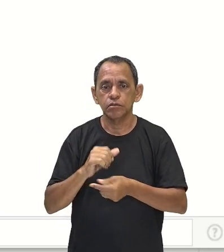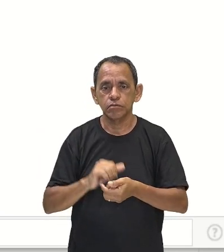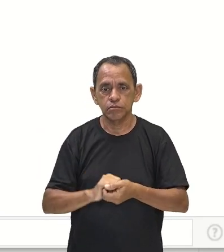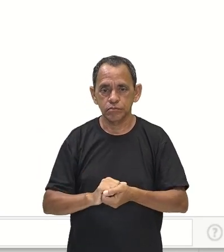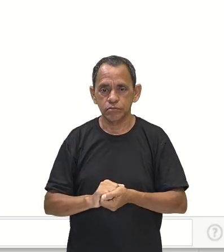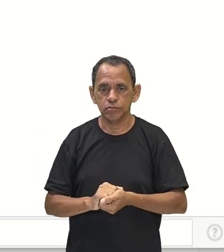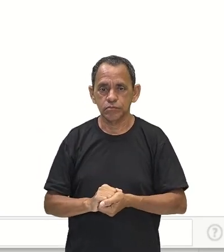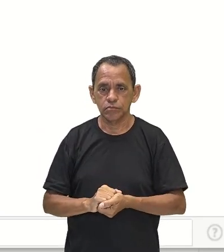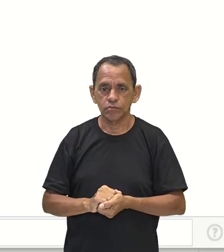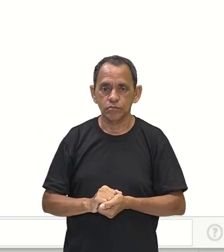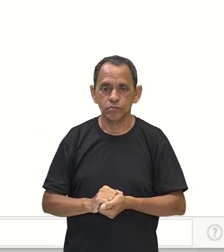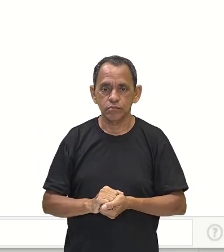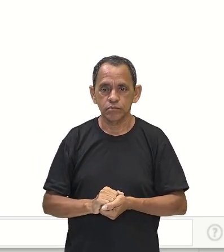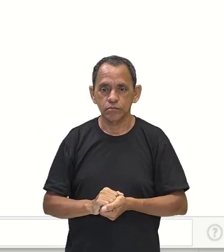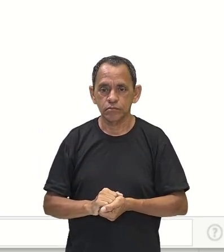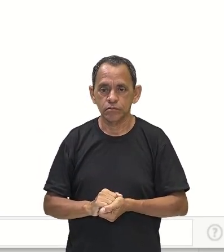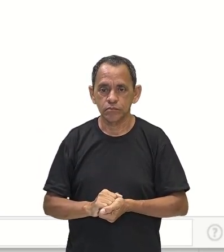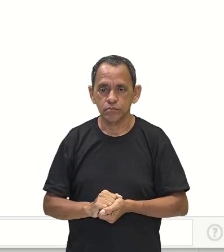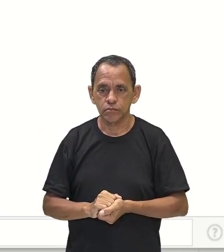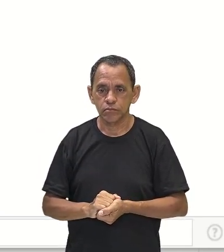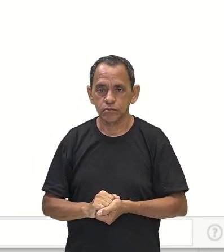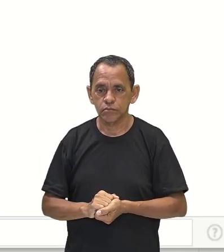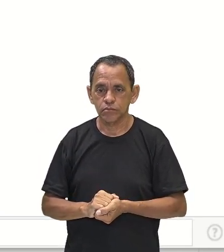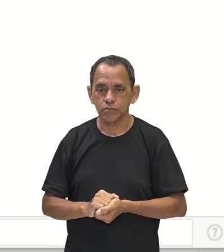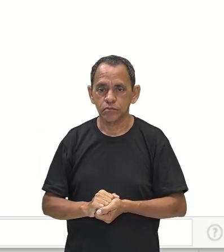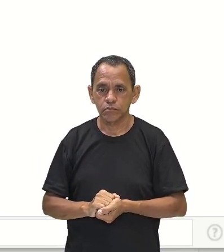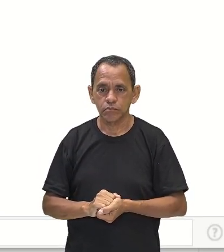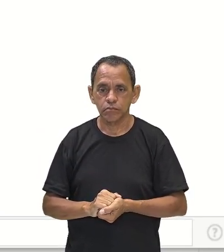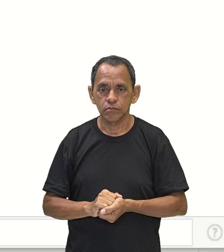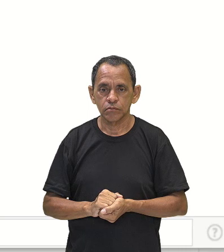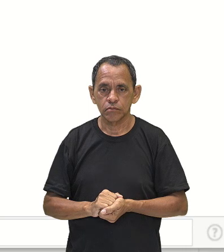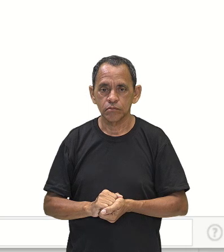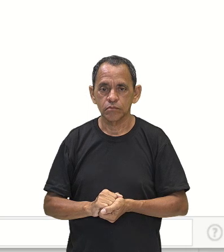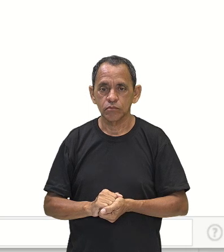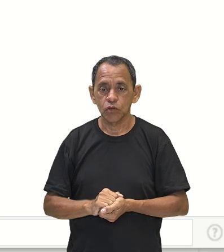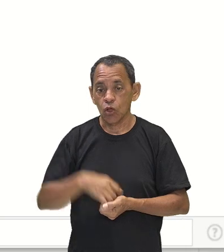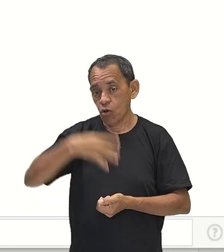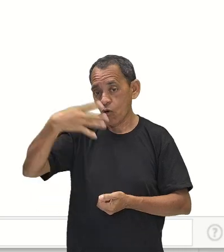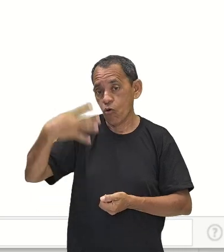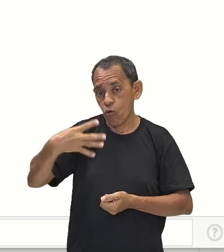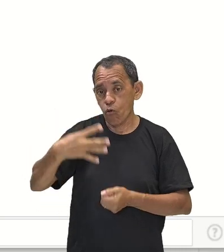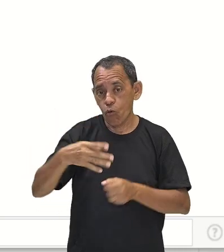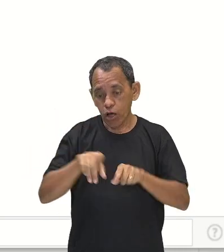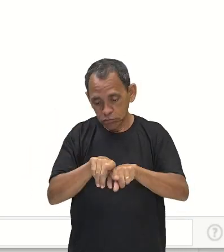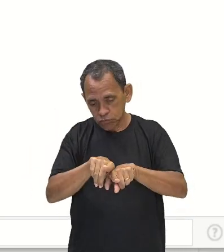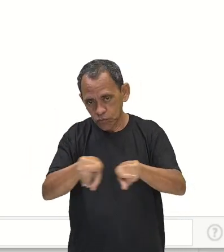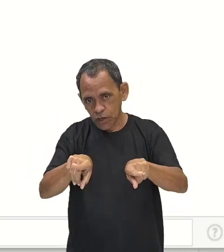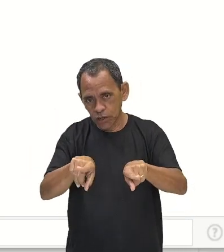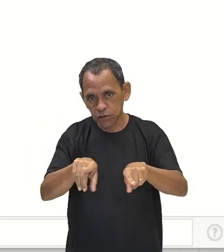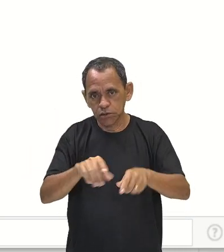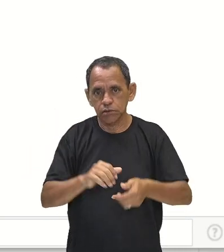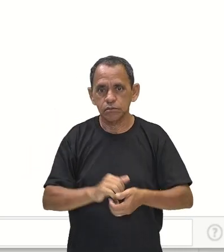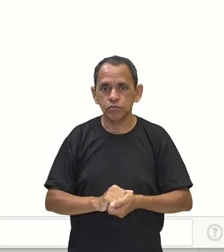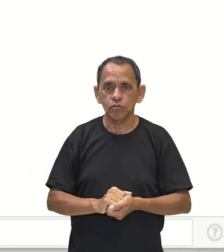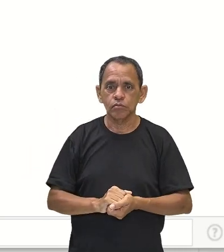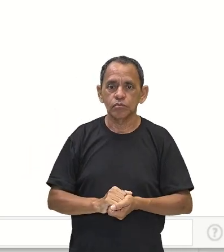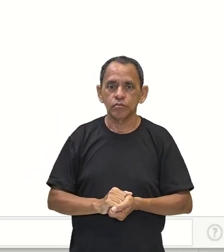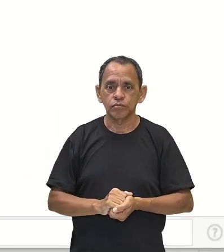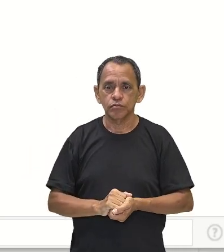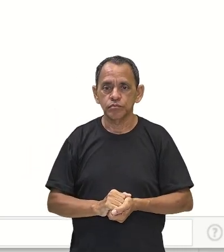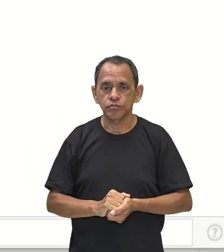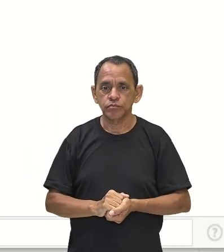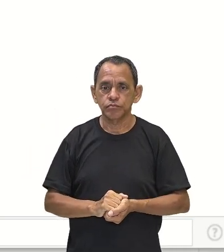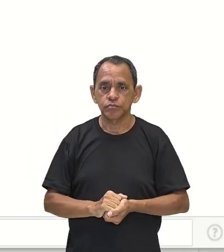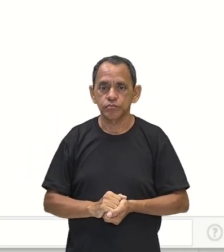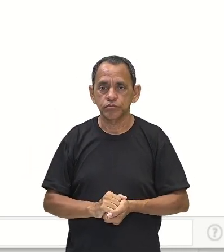ó. Aqui, a mesma coisa, 1, 2, 3, 4. Então, essa característica aí,